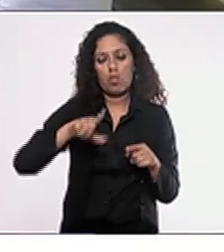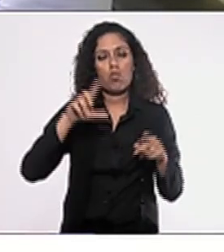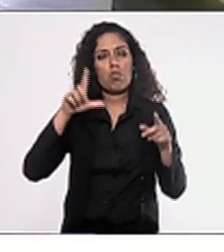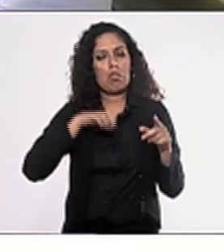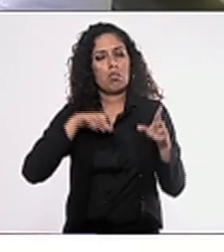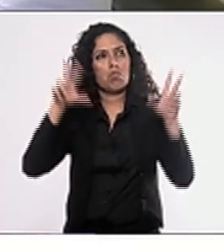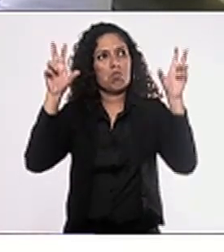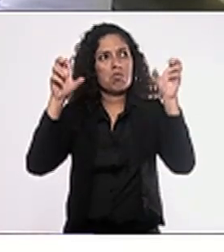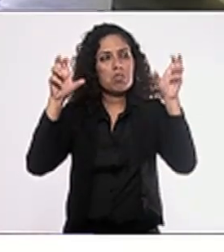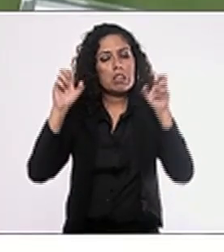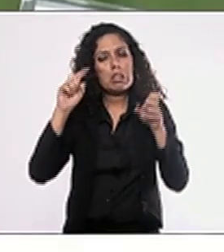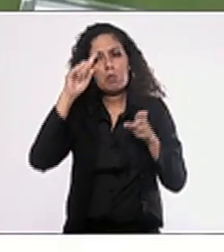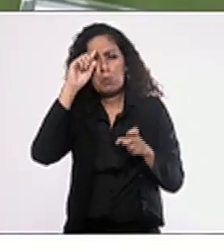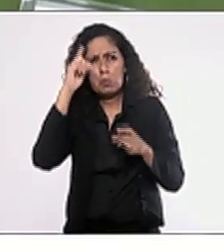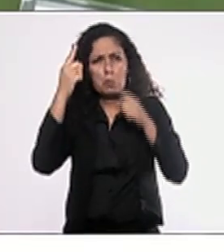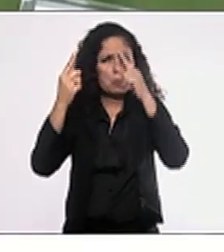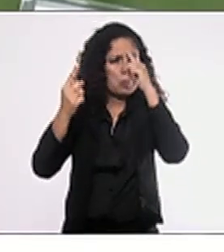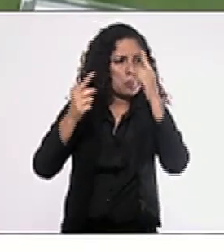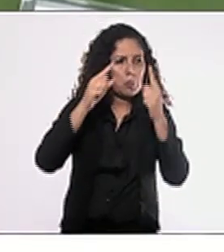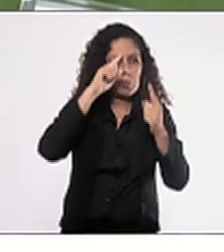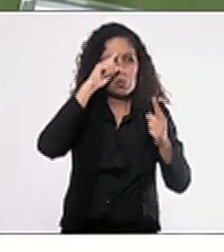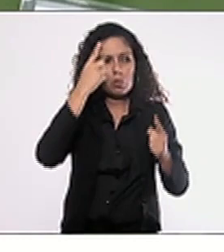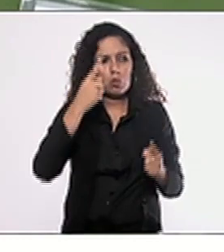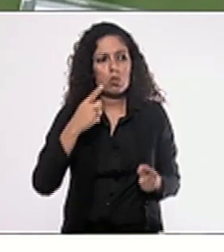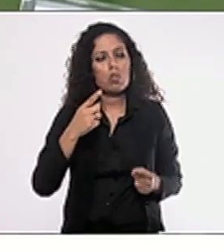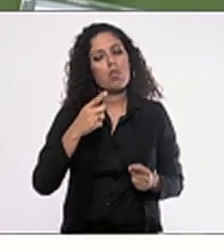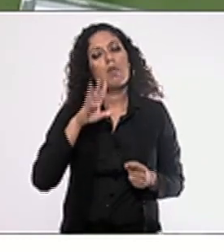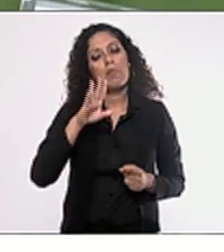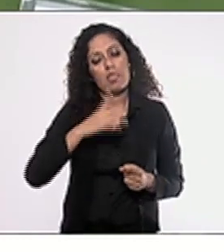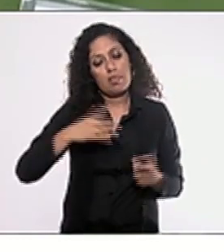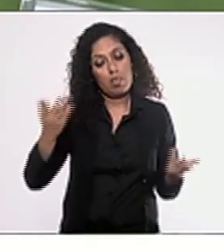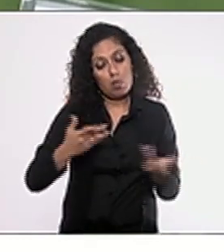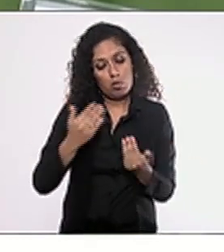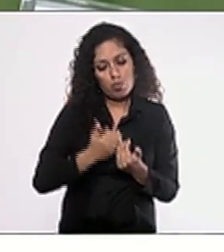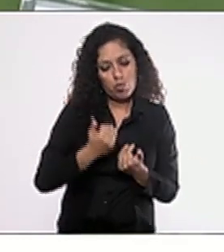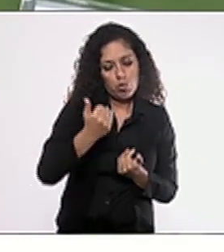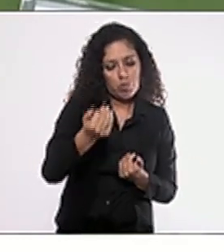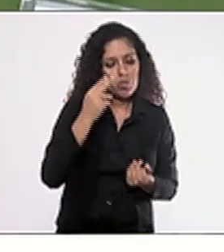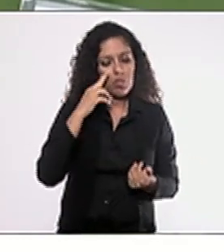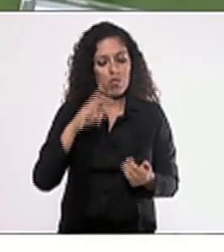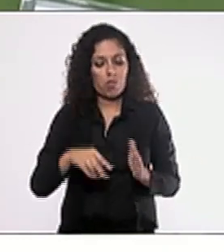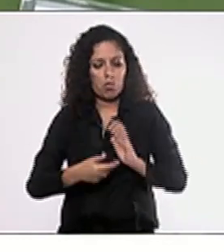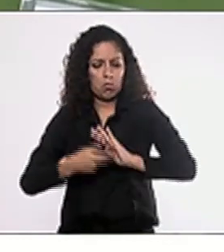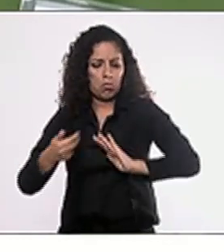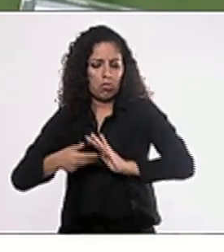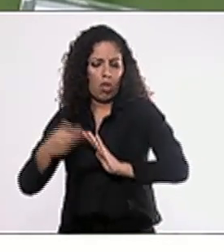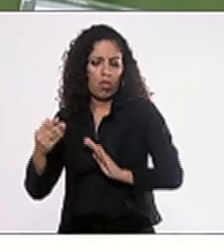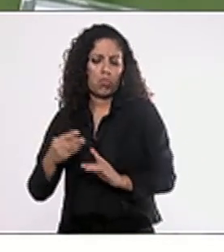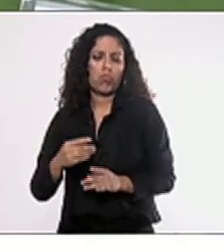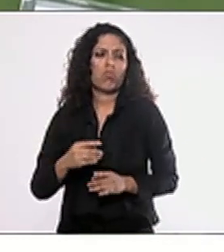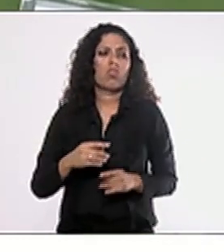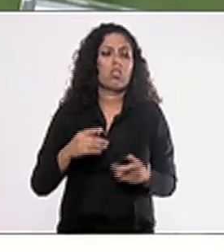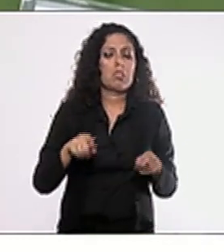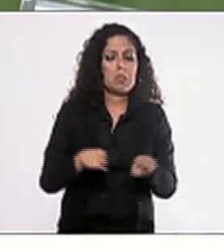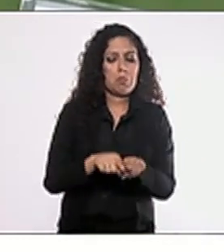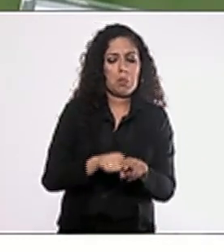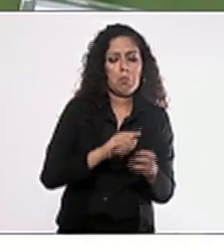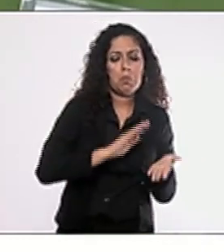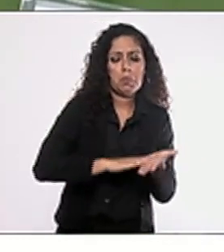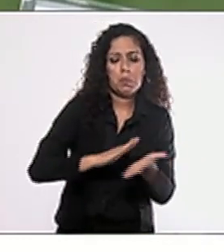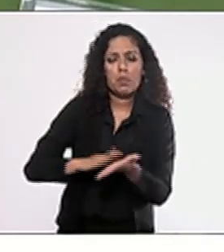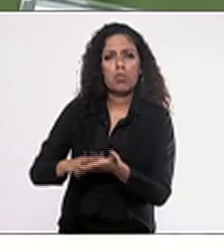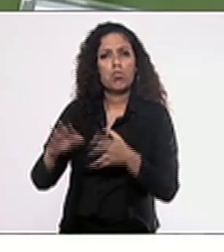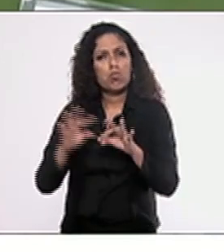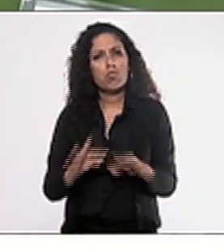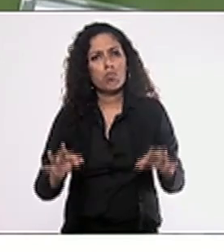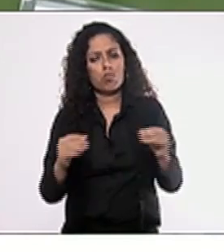que vão ser tiradas ao longo das manifestações aqui, então eu queria só parabenizar e agradecer a presença de todos inicialmente